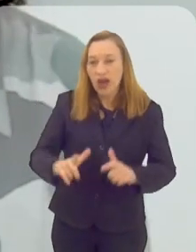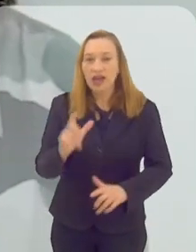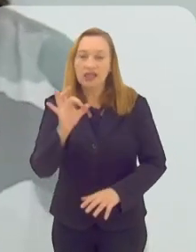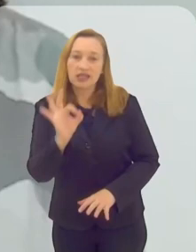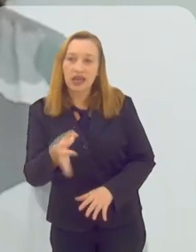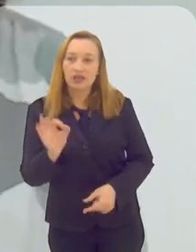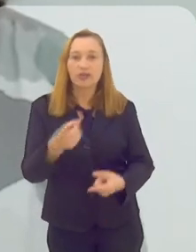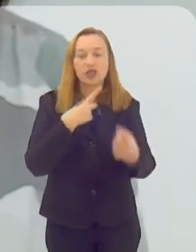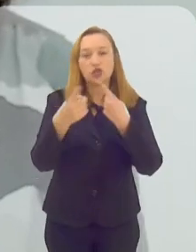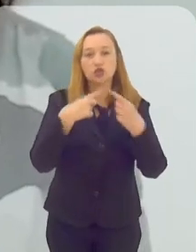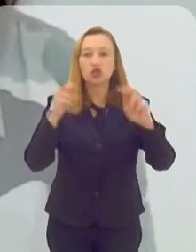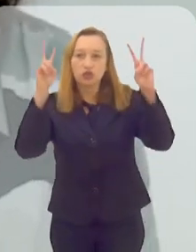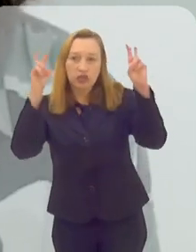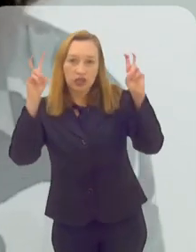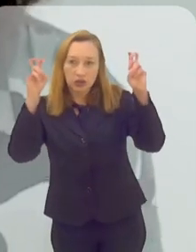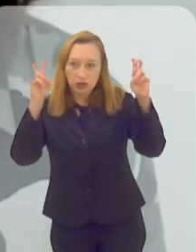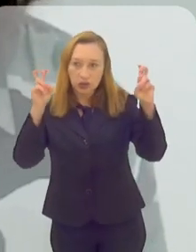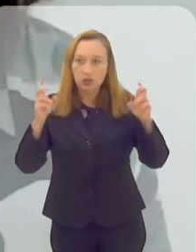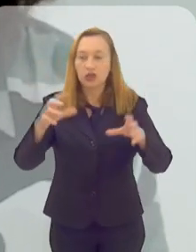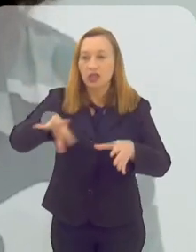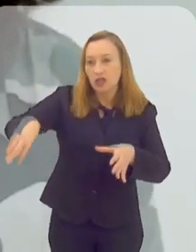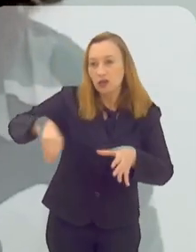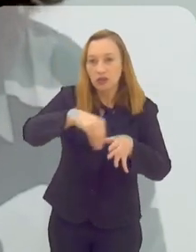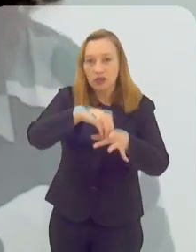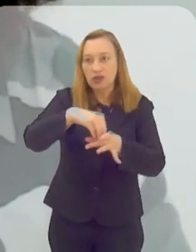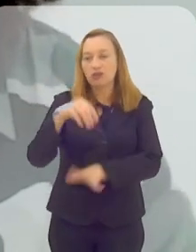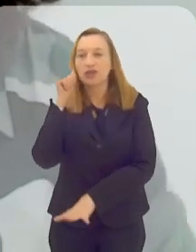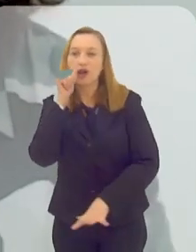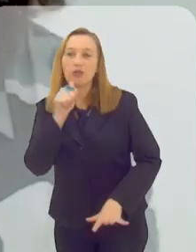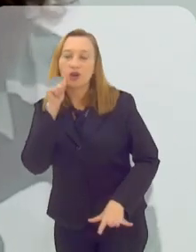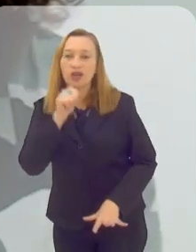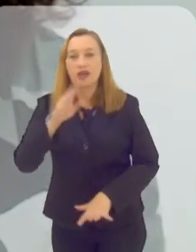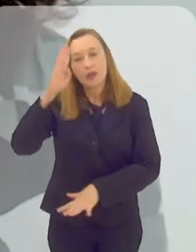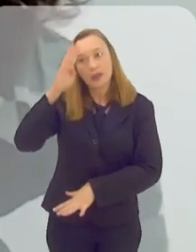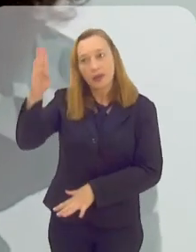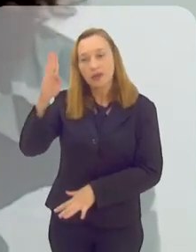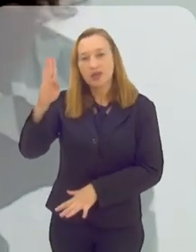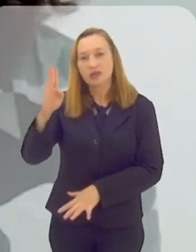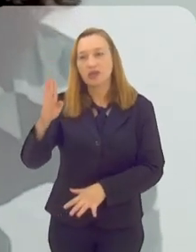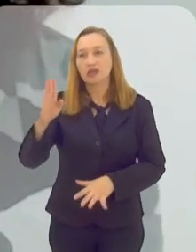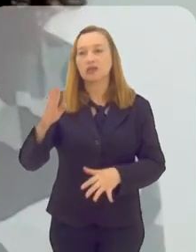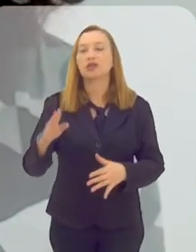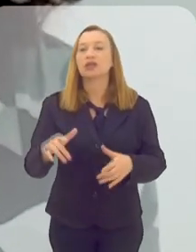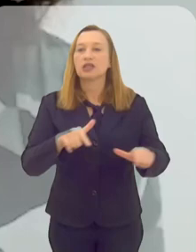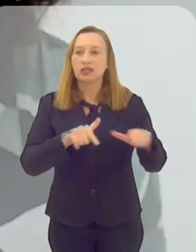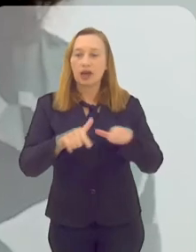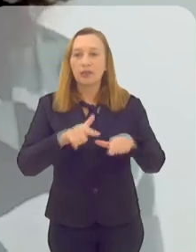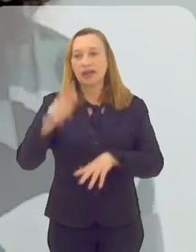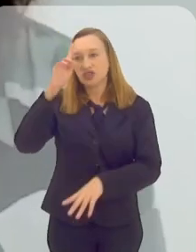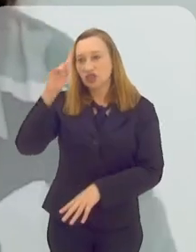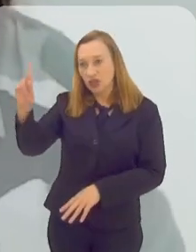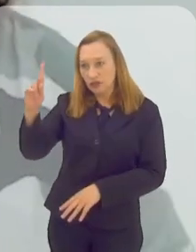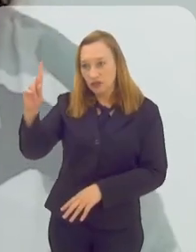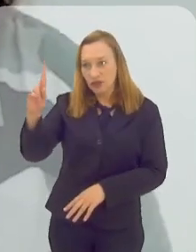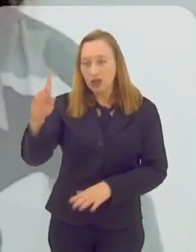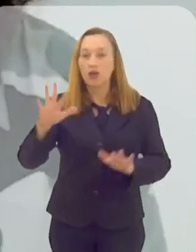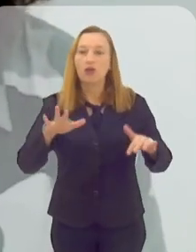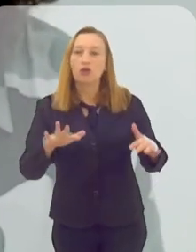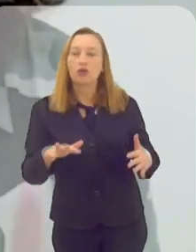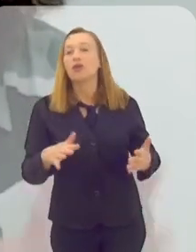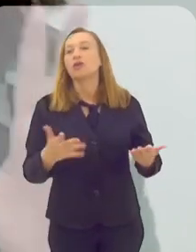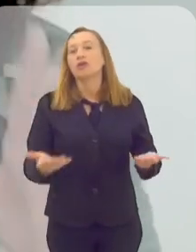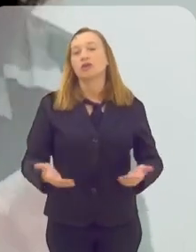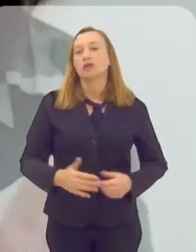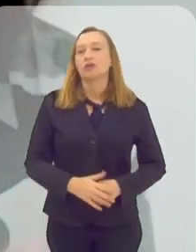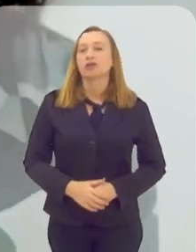exclusivo para discutir as questões da inserção das mulheres, principalmente em cargos de chefia, mas quais são as agendas, as pautas, o que